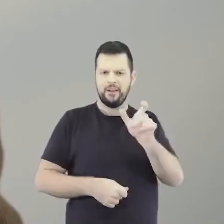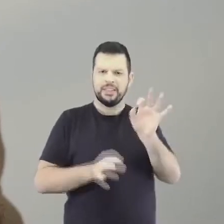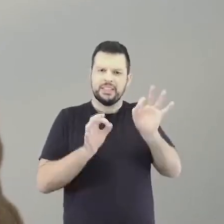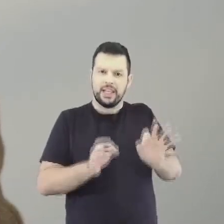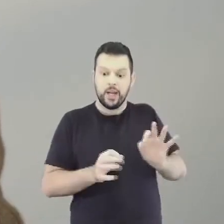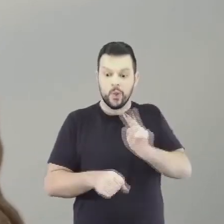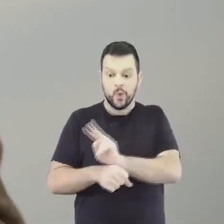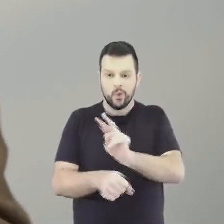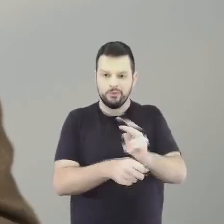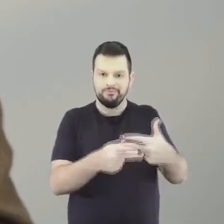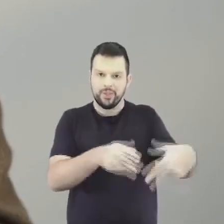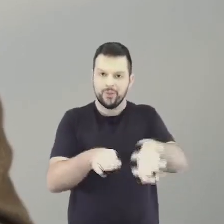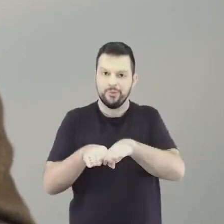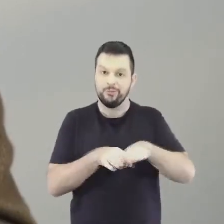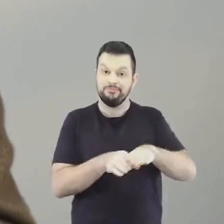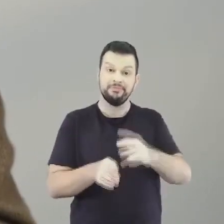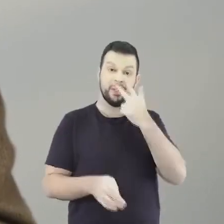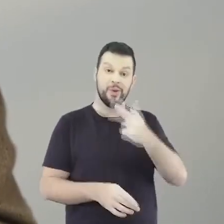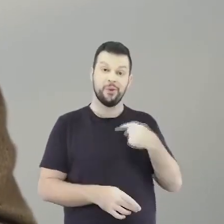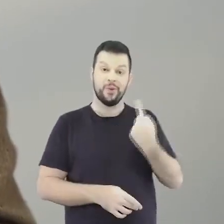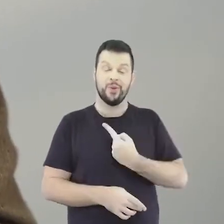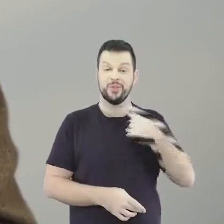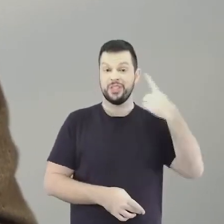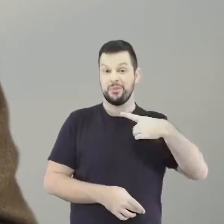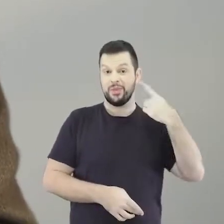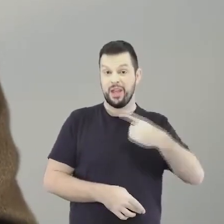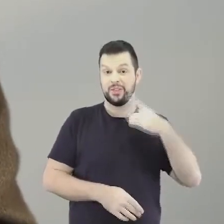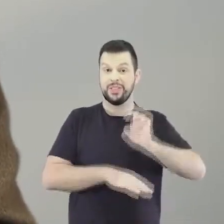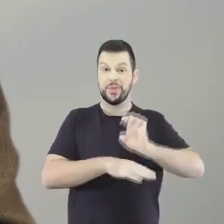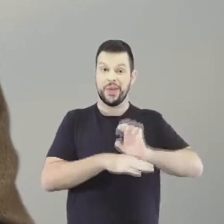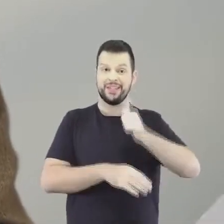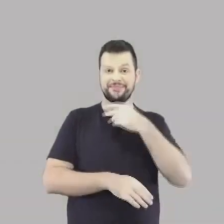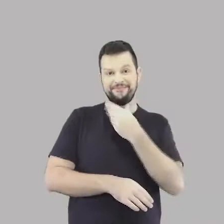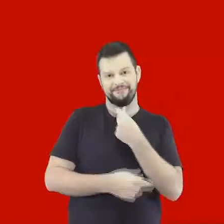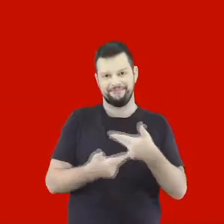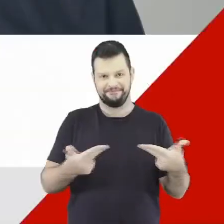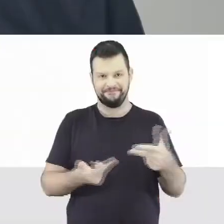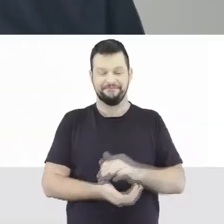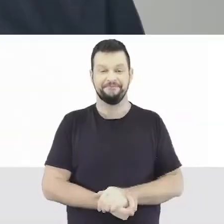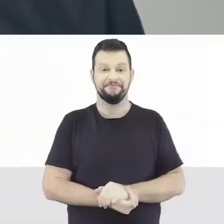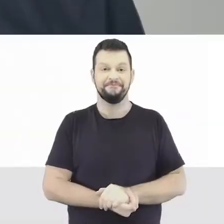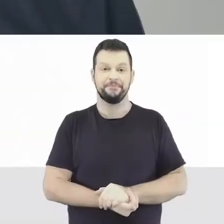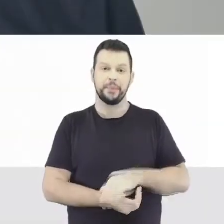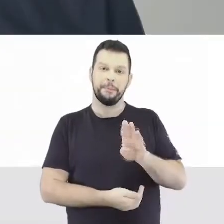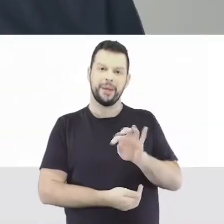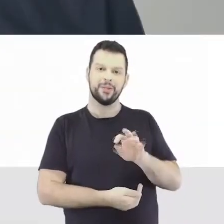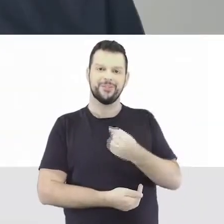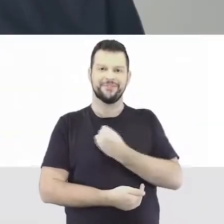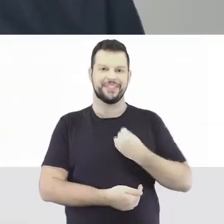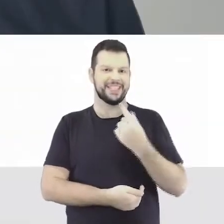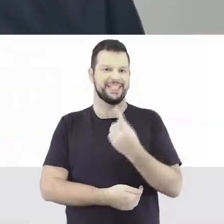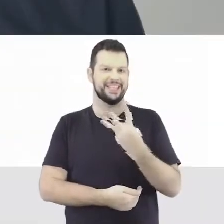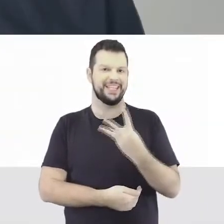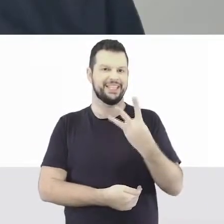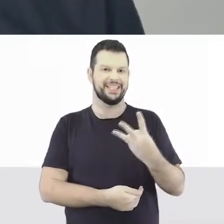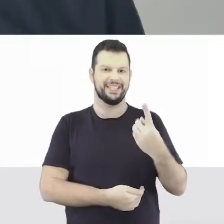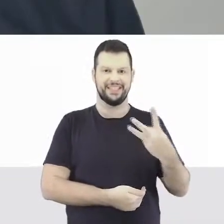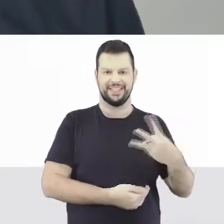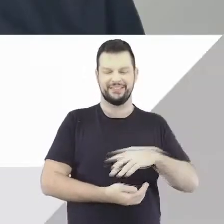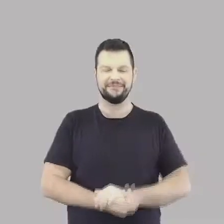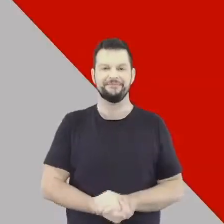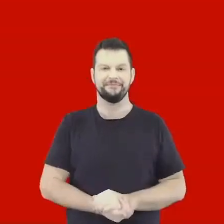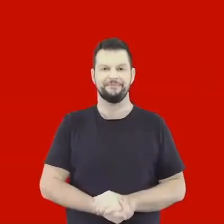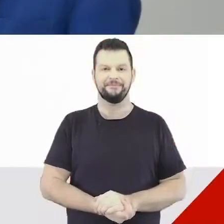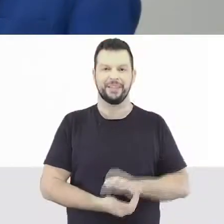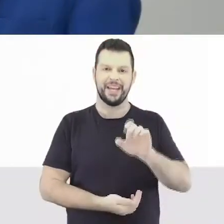palavra e que cuidem do bem comum, como os nossos deputados e deputadas estaduais. Beto Noronha,